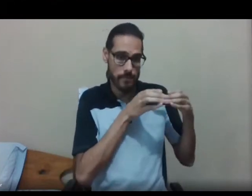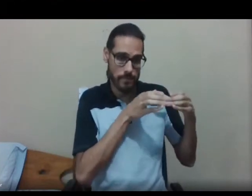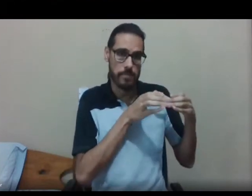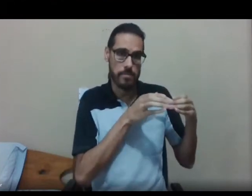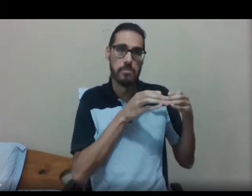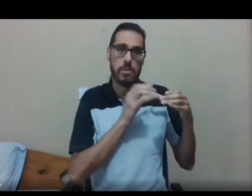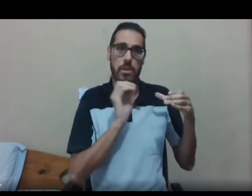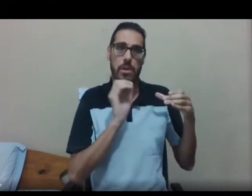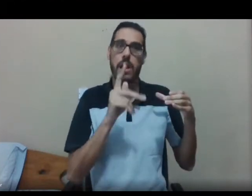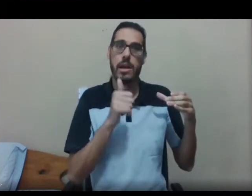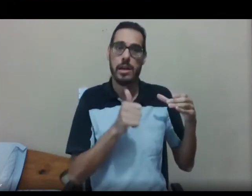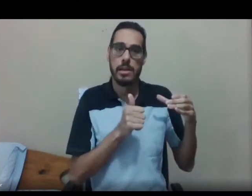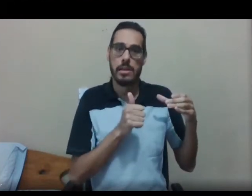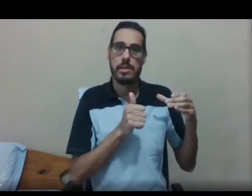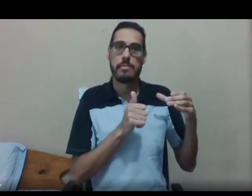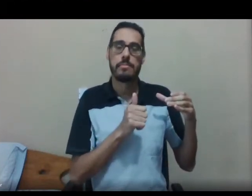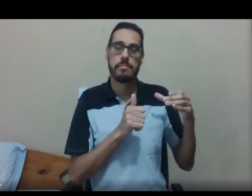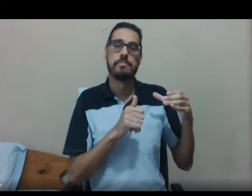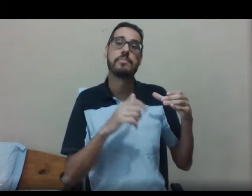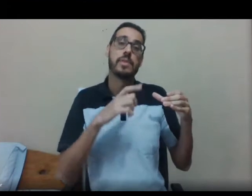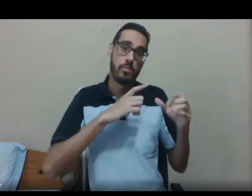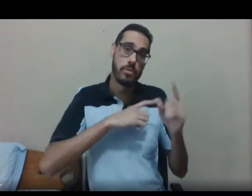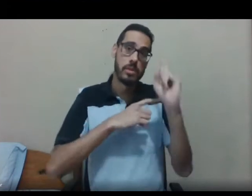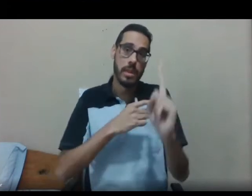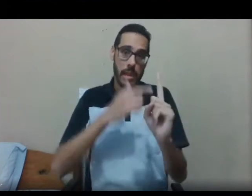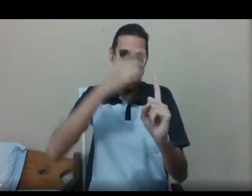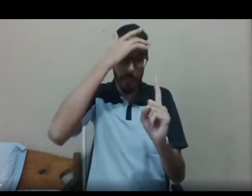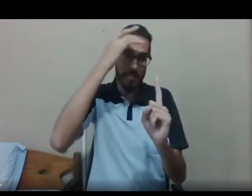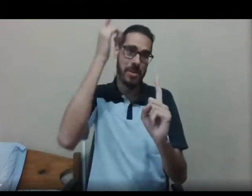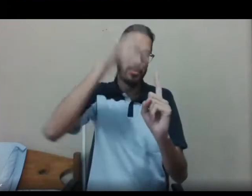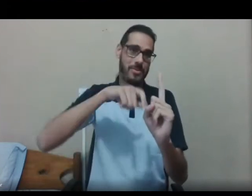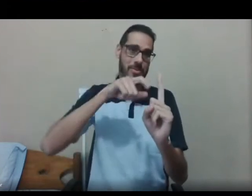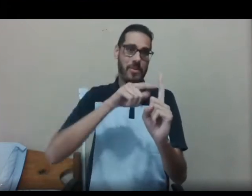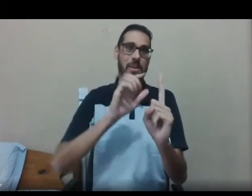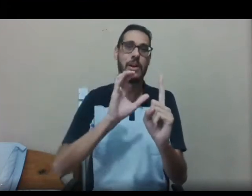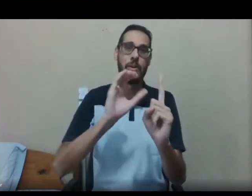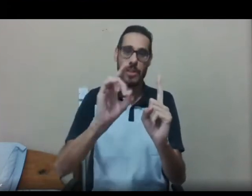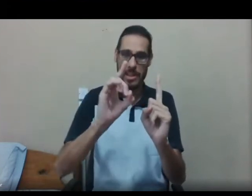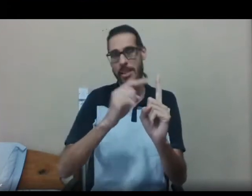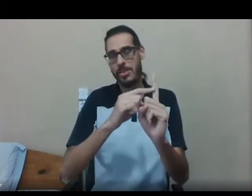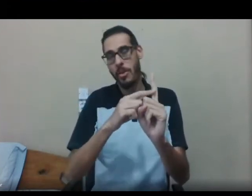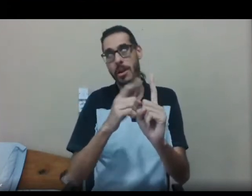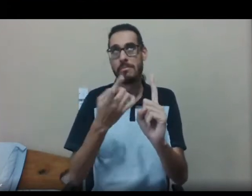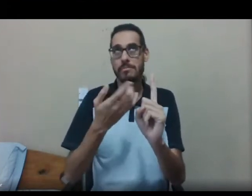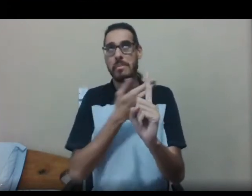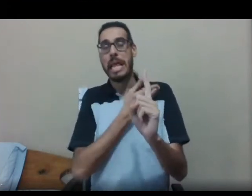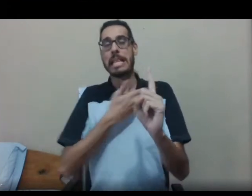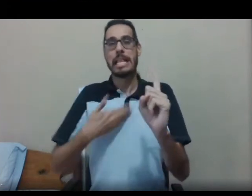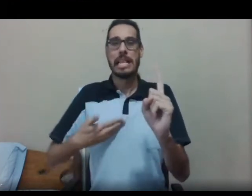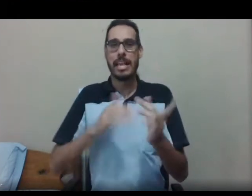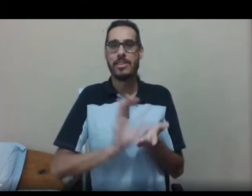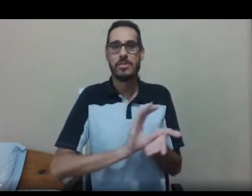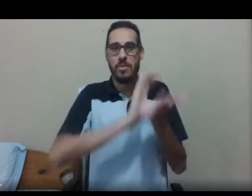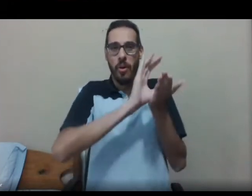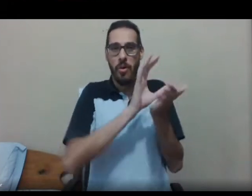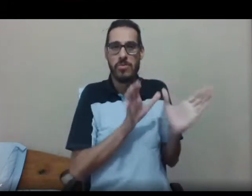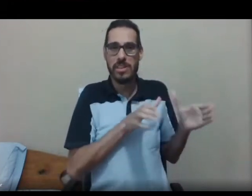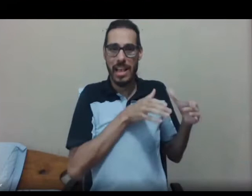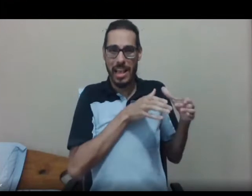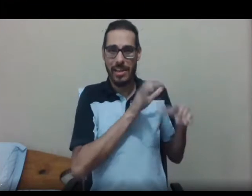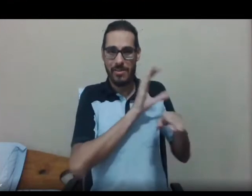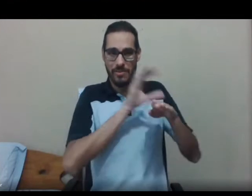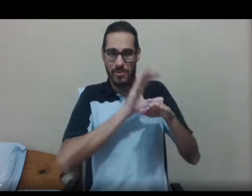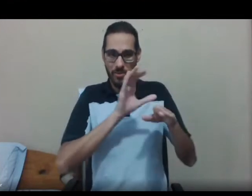curso, né, que representa essa coordenação, mas a gente entende também que tem ali um trabalho de discussão coletiva,